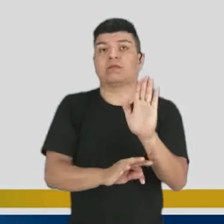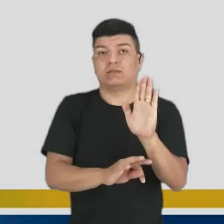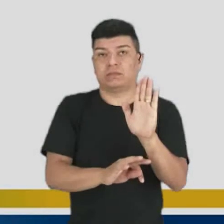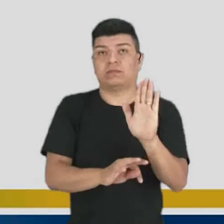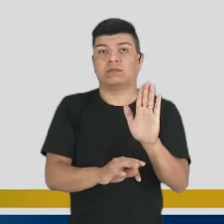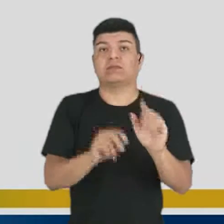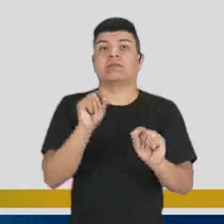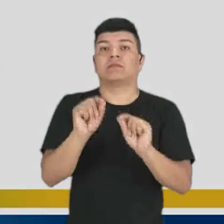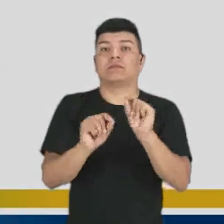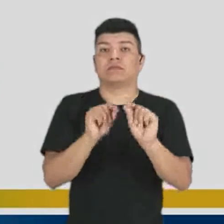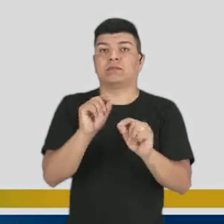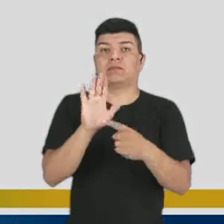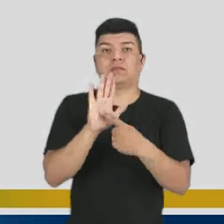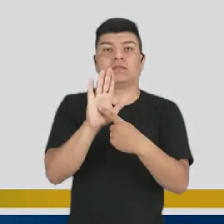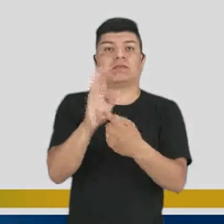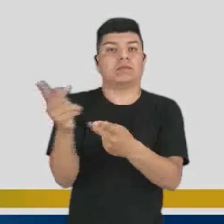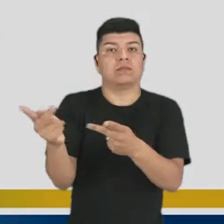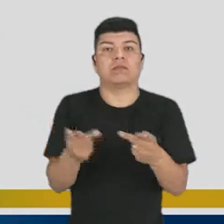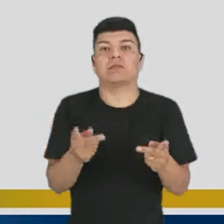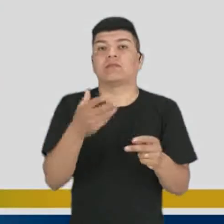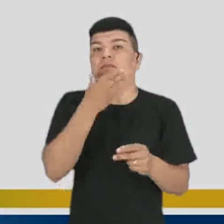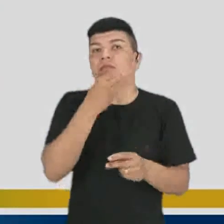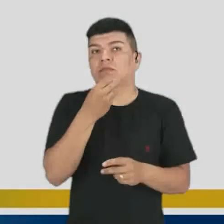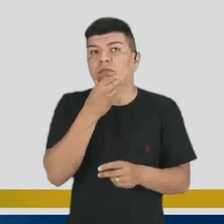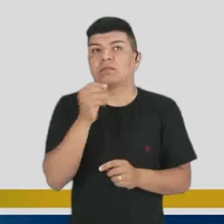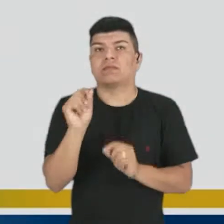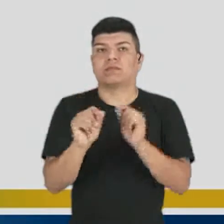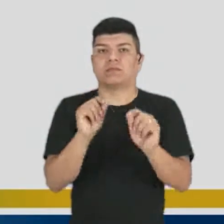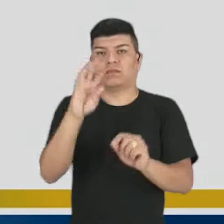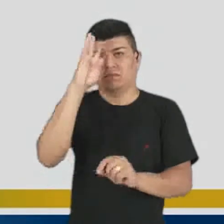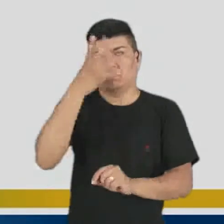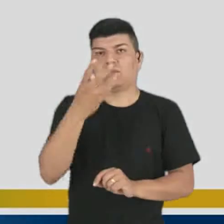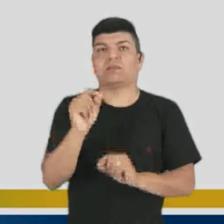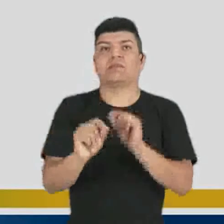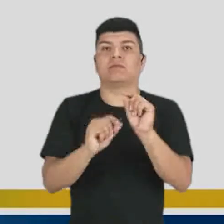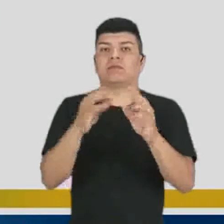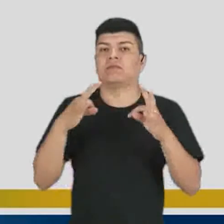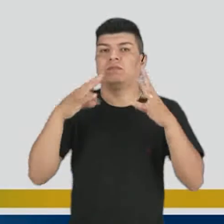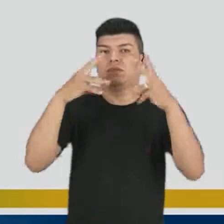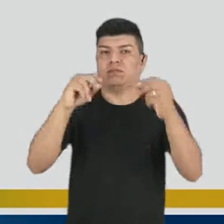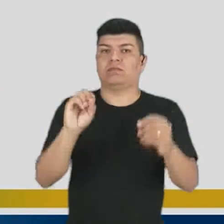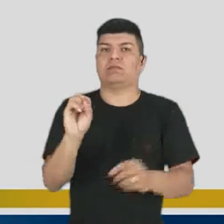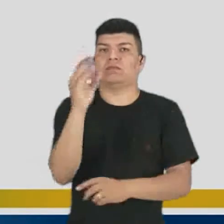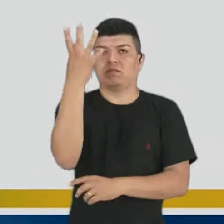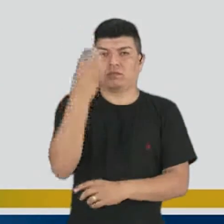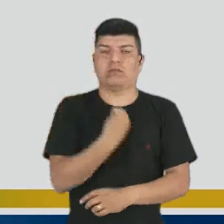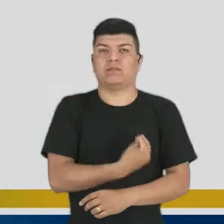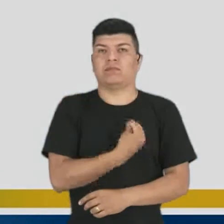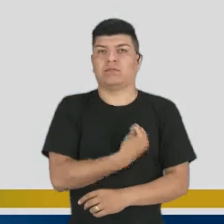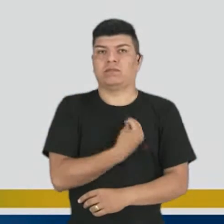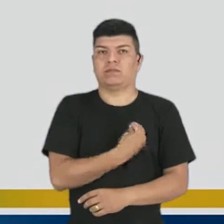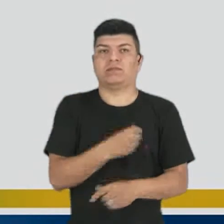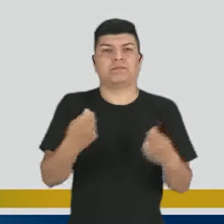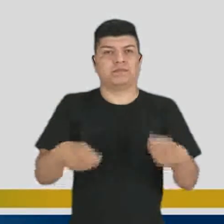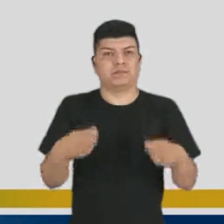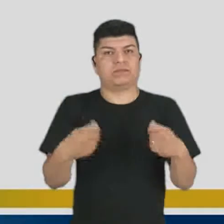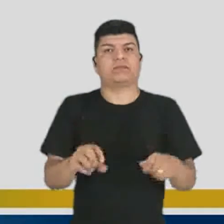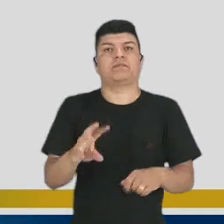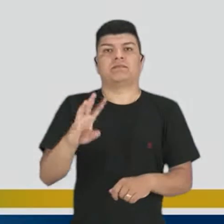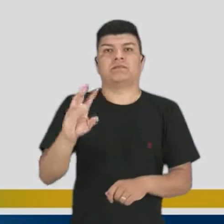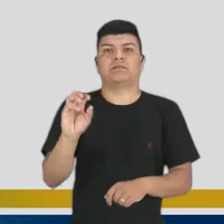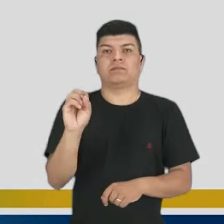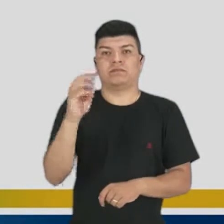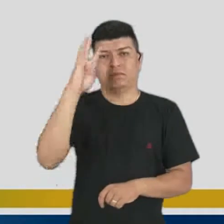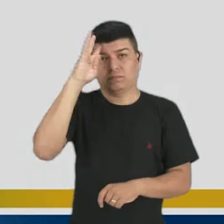quando ele conclama, quando ele convoca o homem a agir diante de toda essa situação que nós estamos vivendo. Ele diz, é preciso